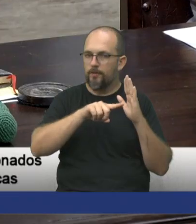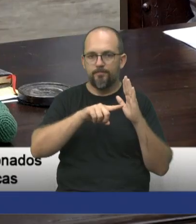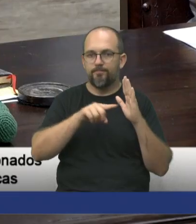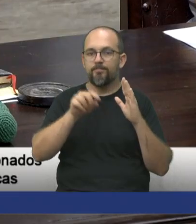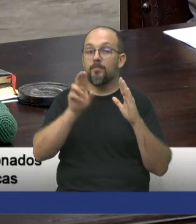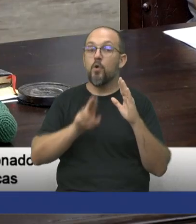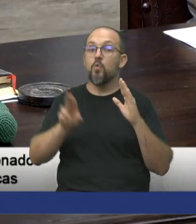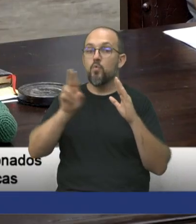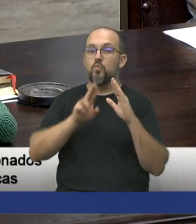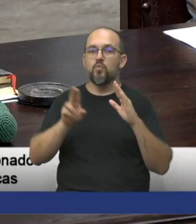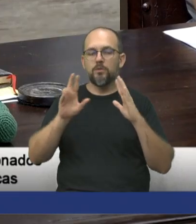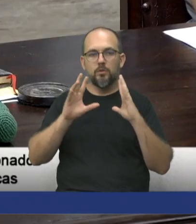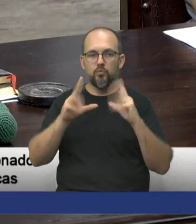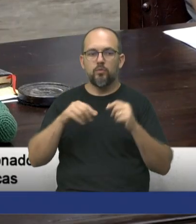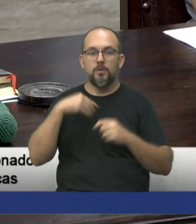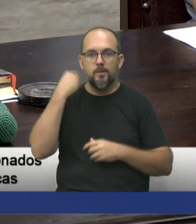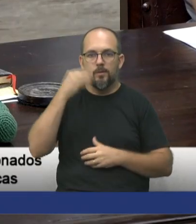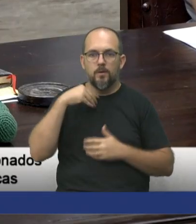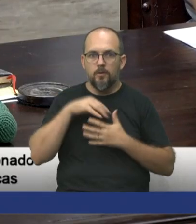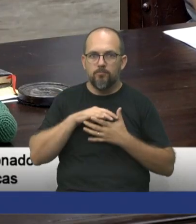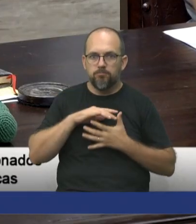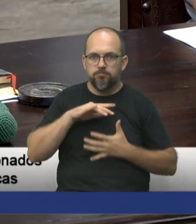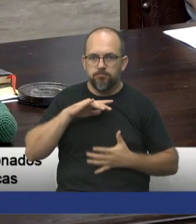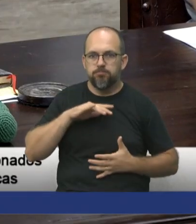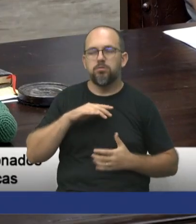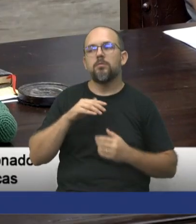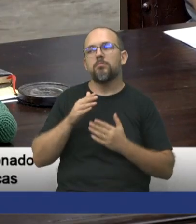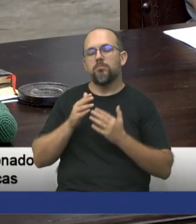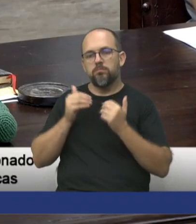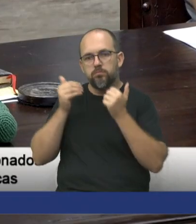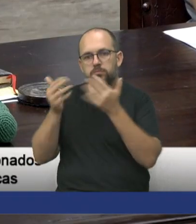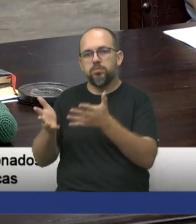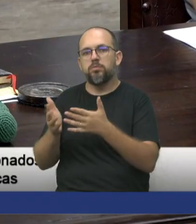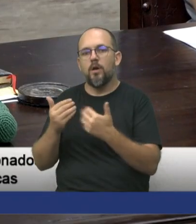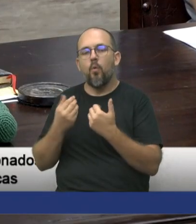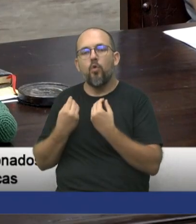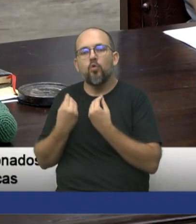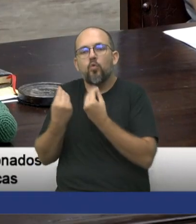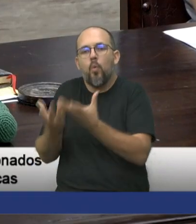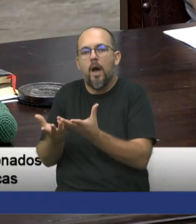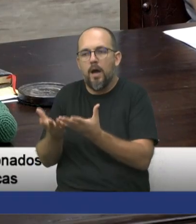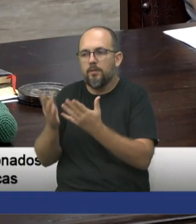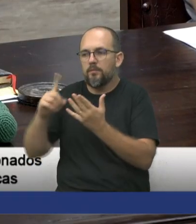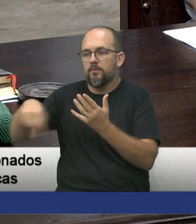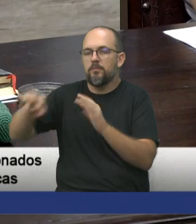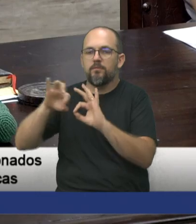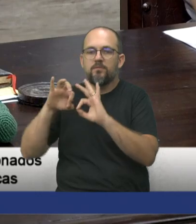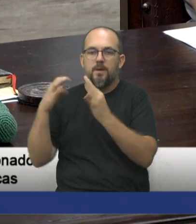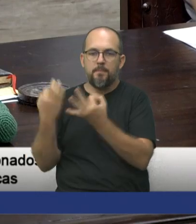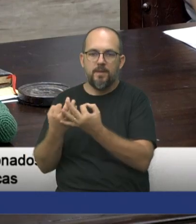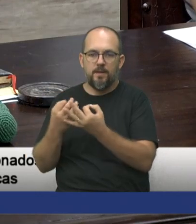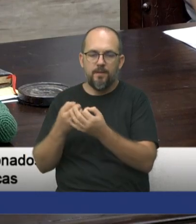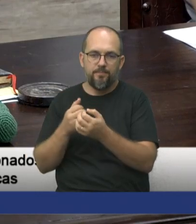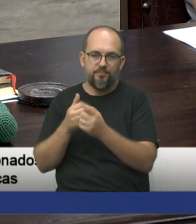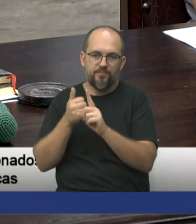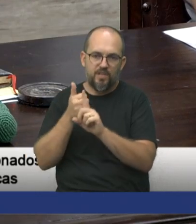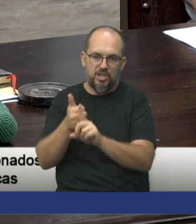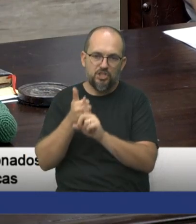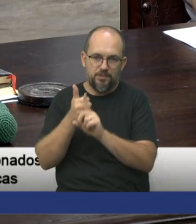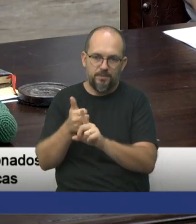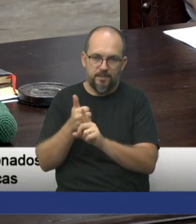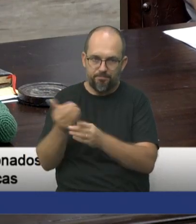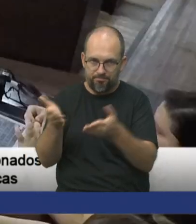a conduta jurídica dela para se doar para as famílias atípicas. Por favor,